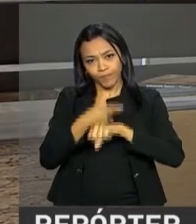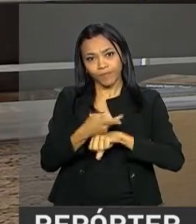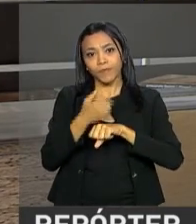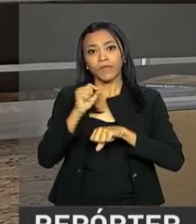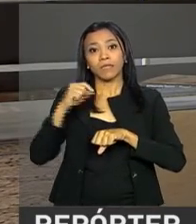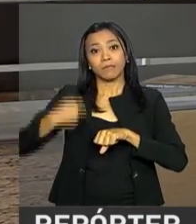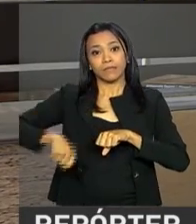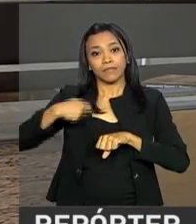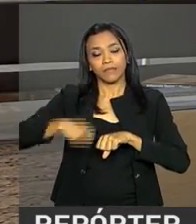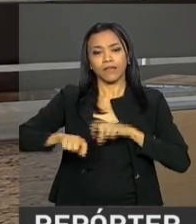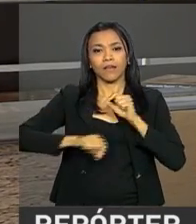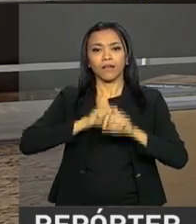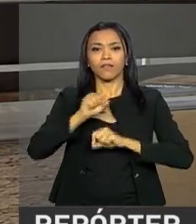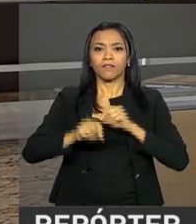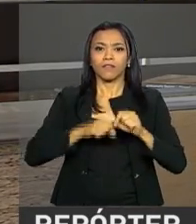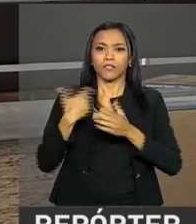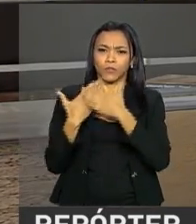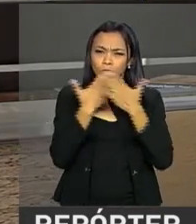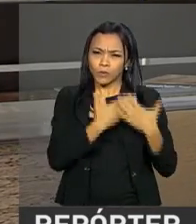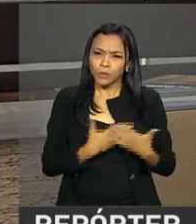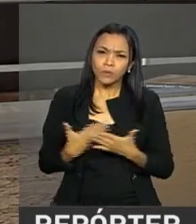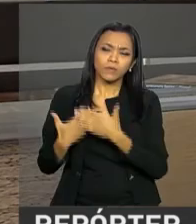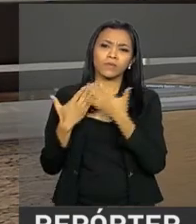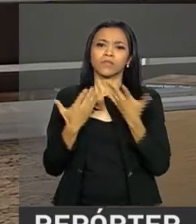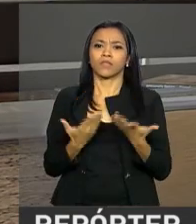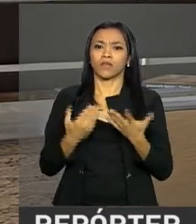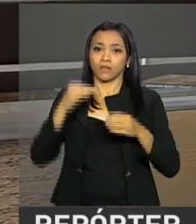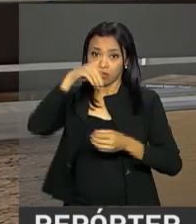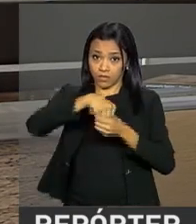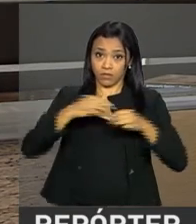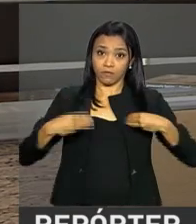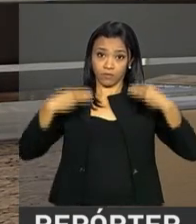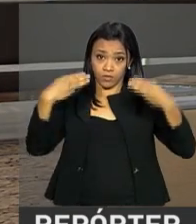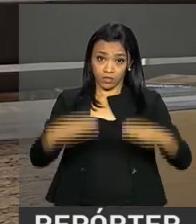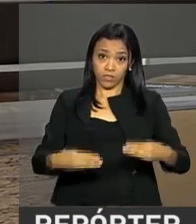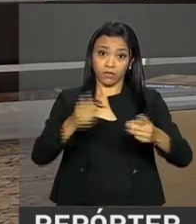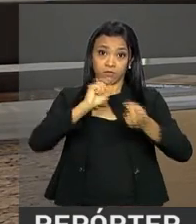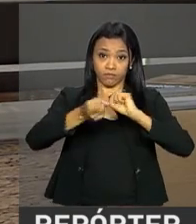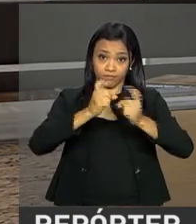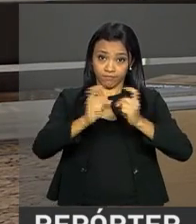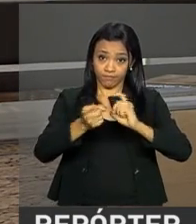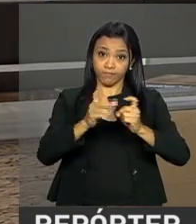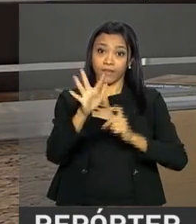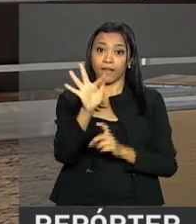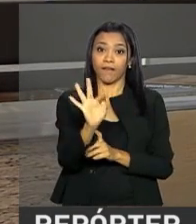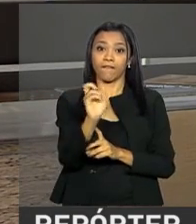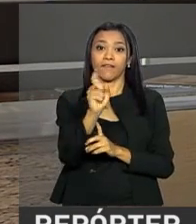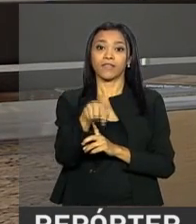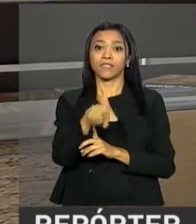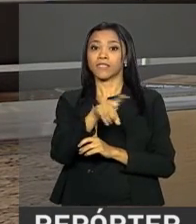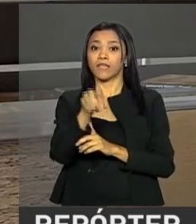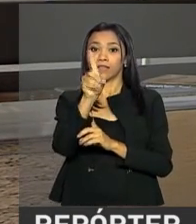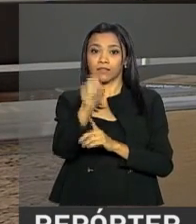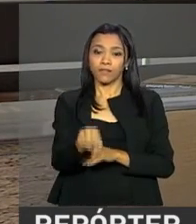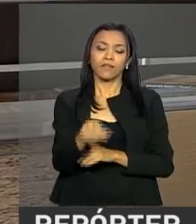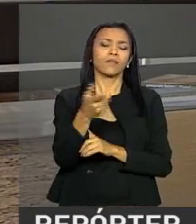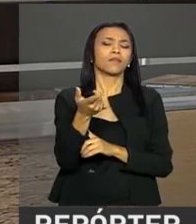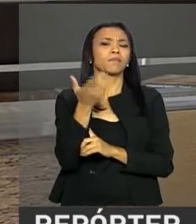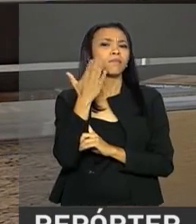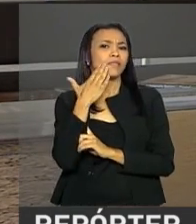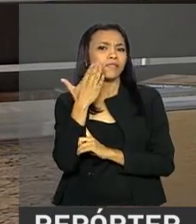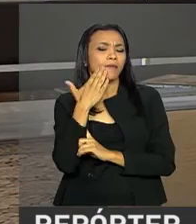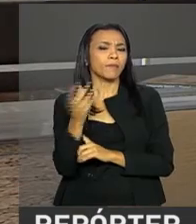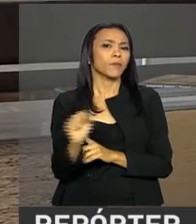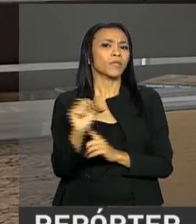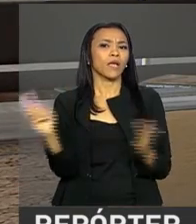que havia necessidade de fazer estudos em contar a io uma solução para a crise fiscal nos estados que leve em conta também a necessidade